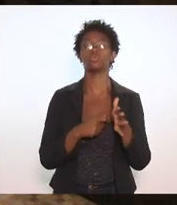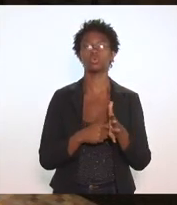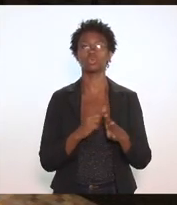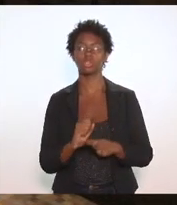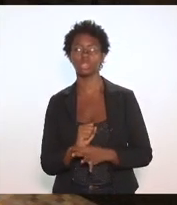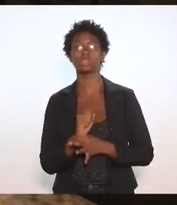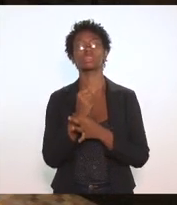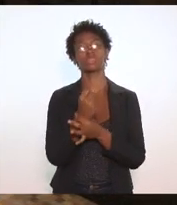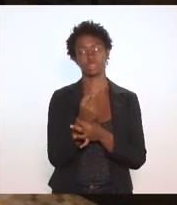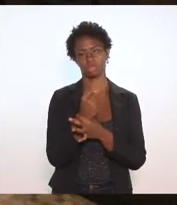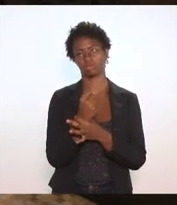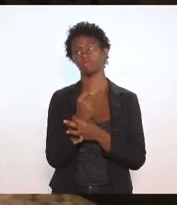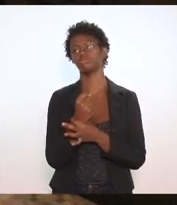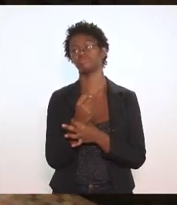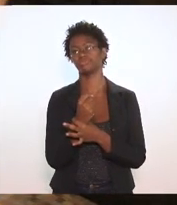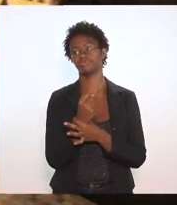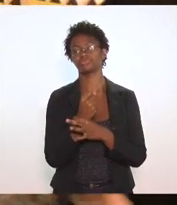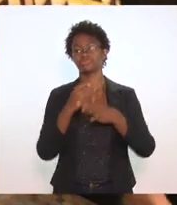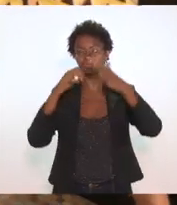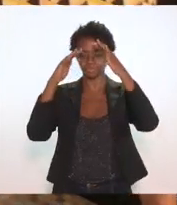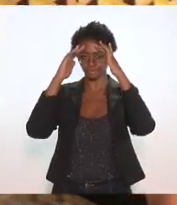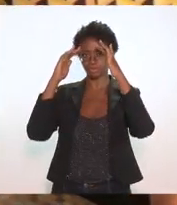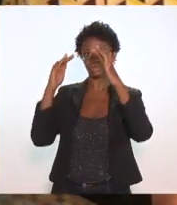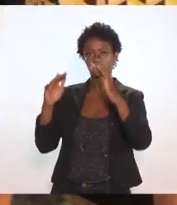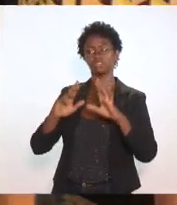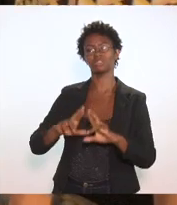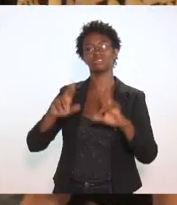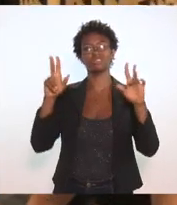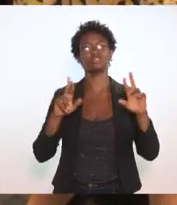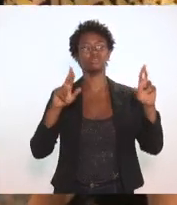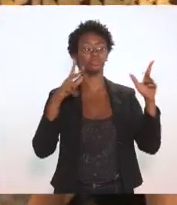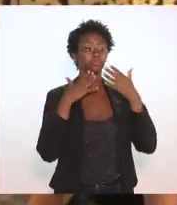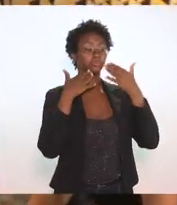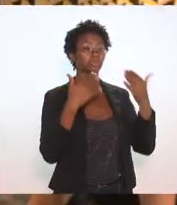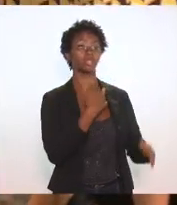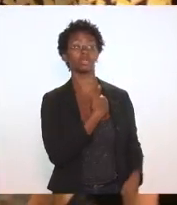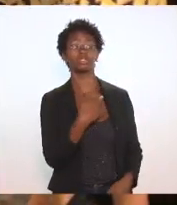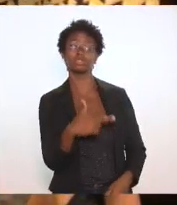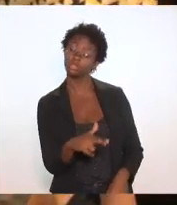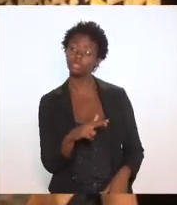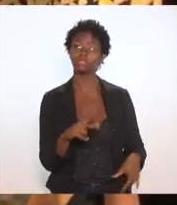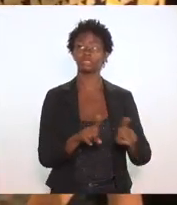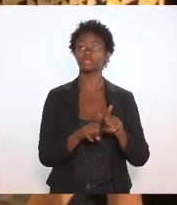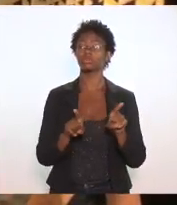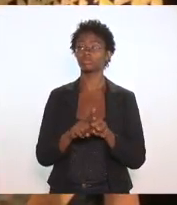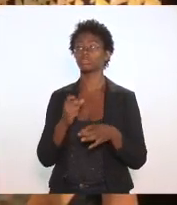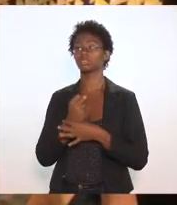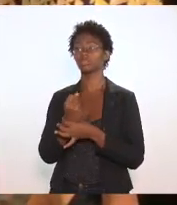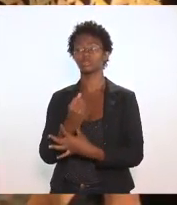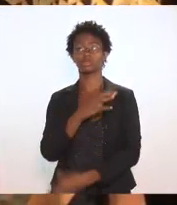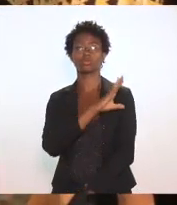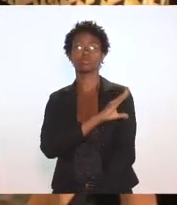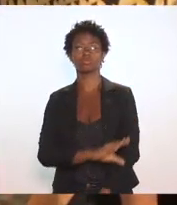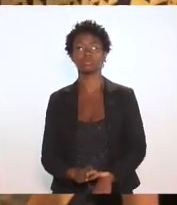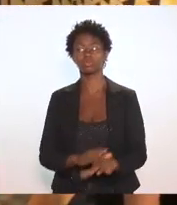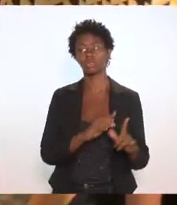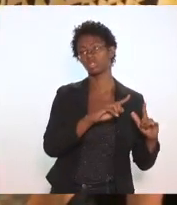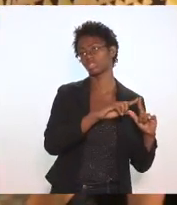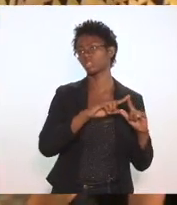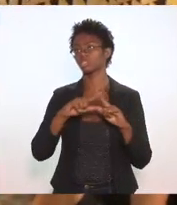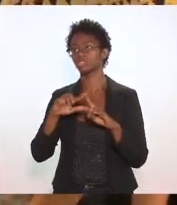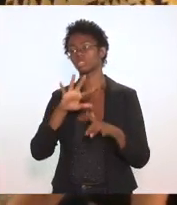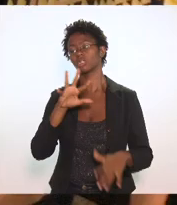defesa do respeito às diferentes manifestações religiosas, em defesa da cultura e das tradições africanas na